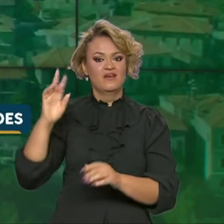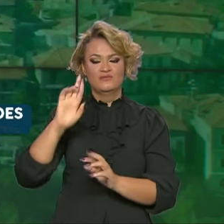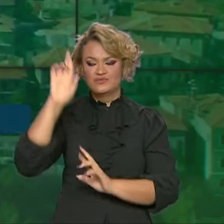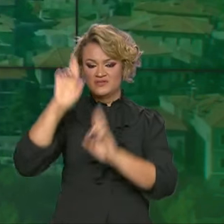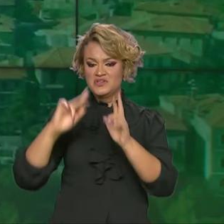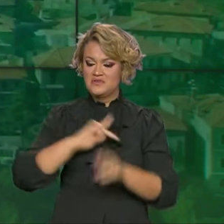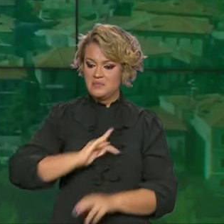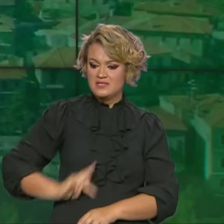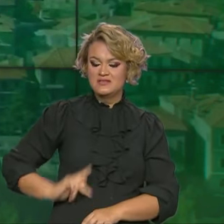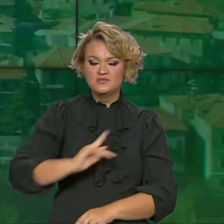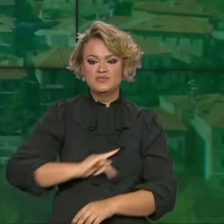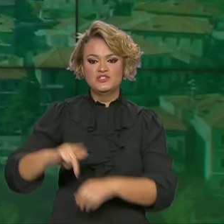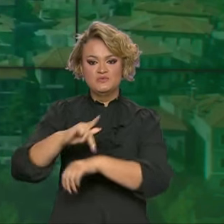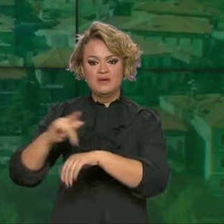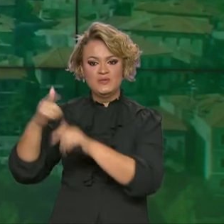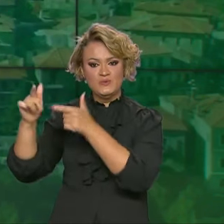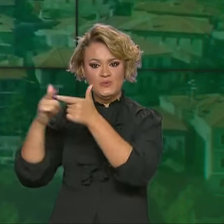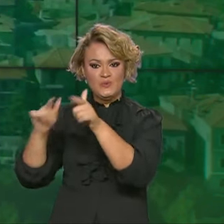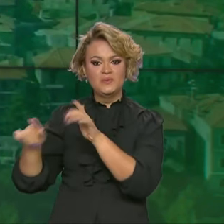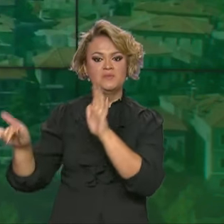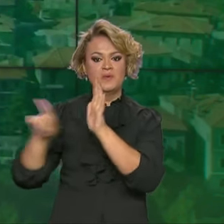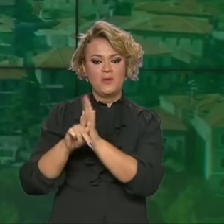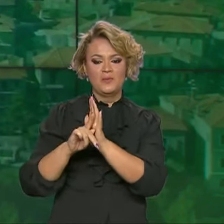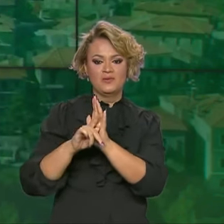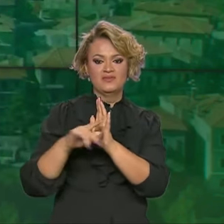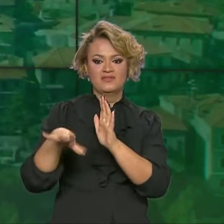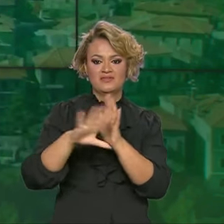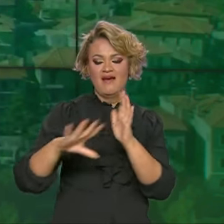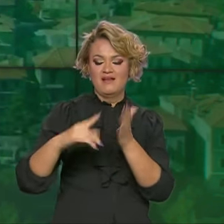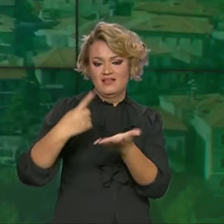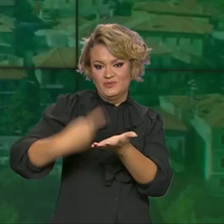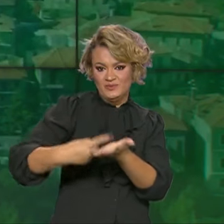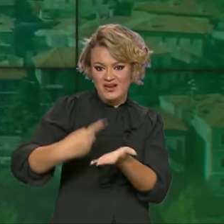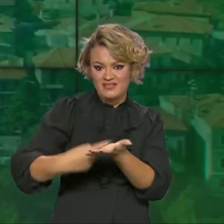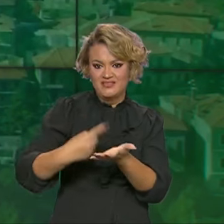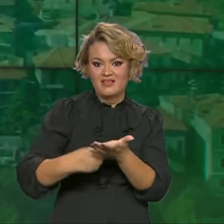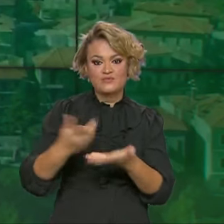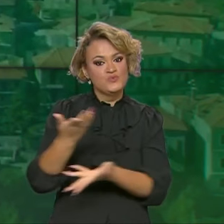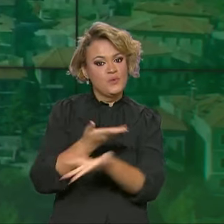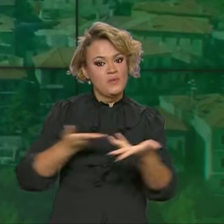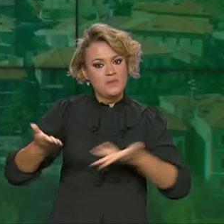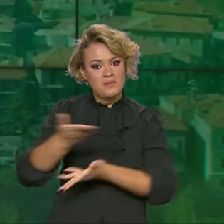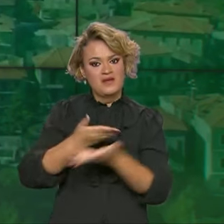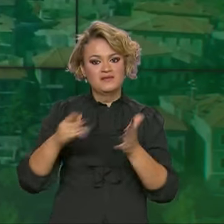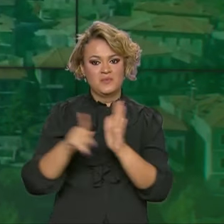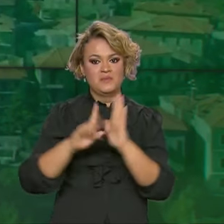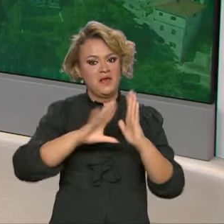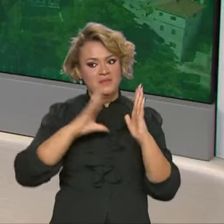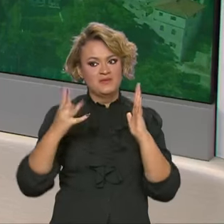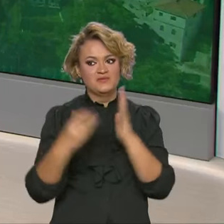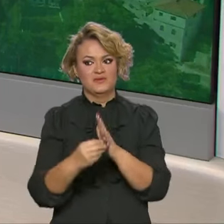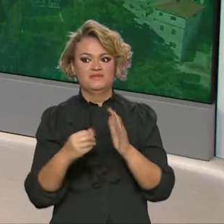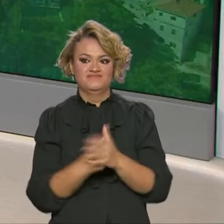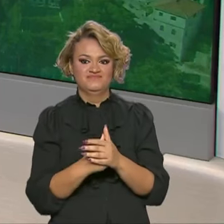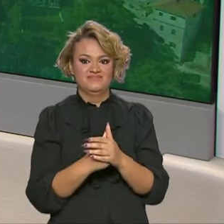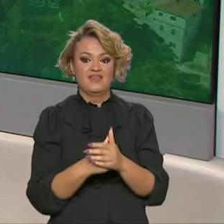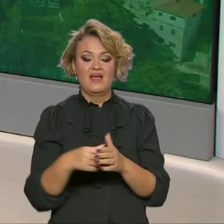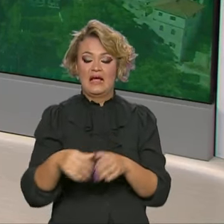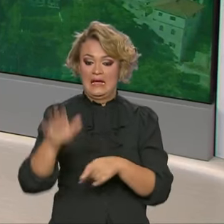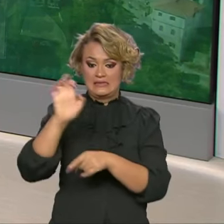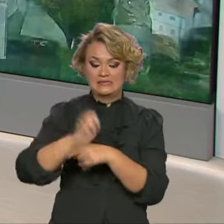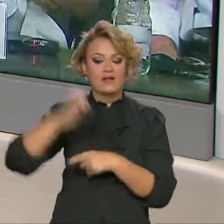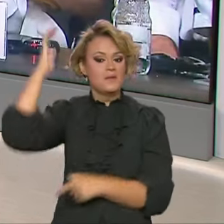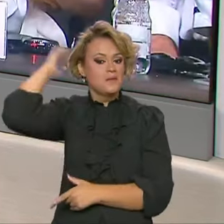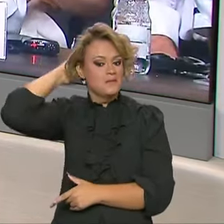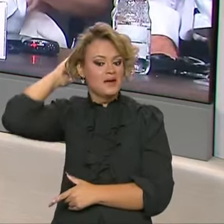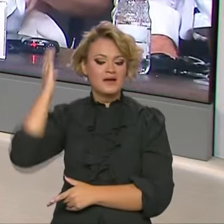de Estado e de governo integrantes do Tratado de Cooperação da Amazônia. Vamos a Belém, no